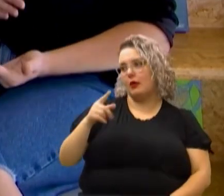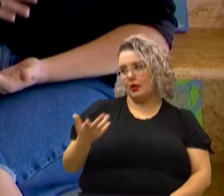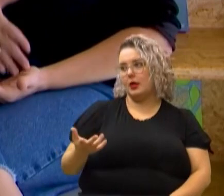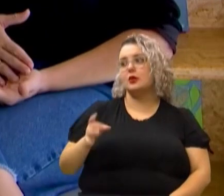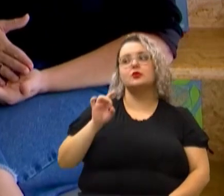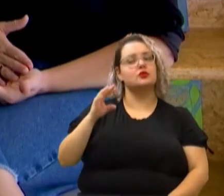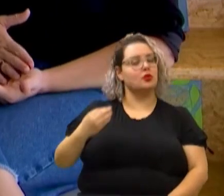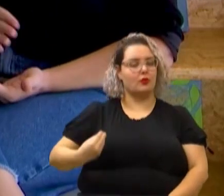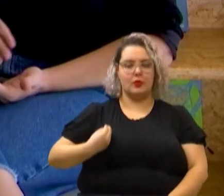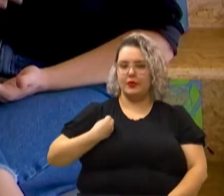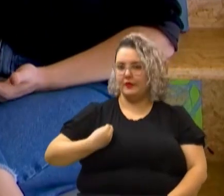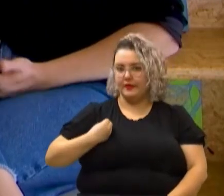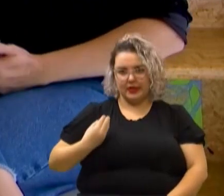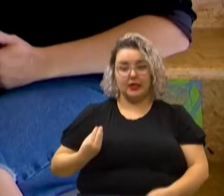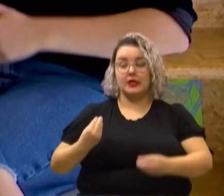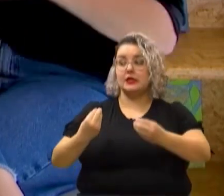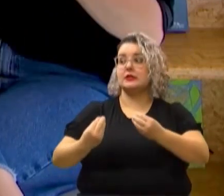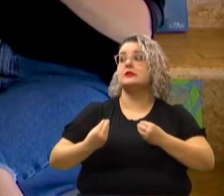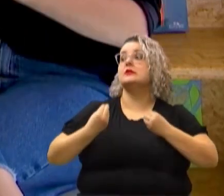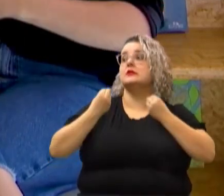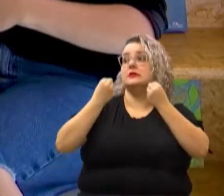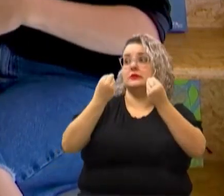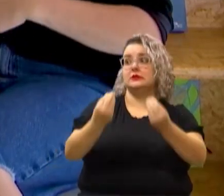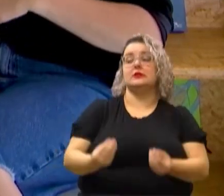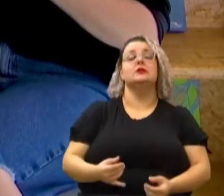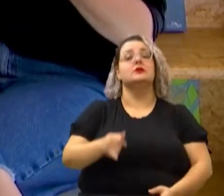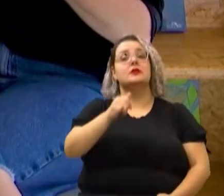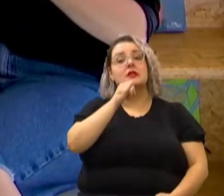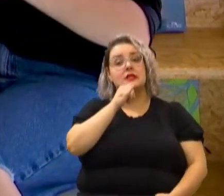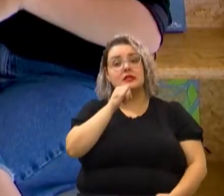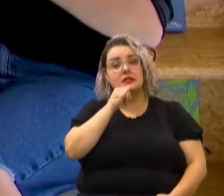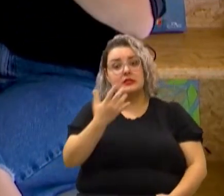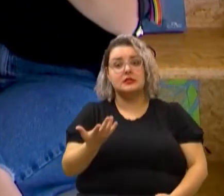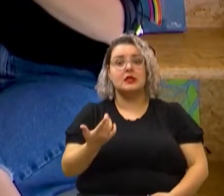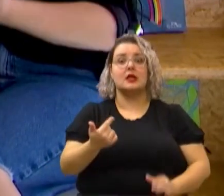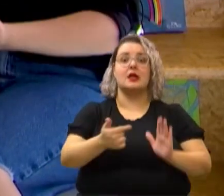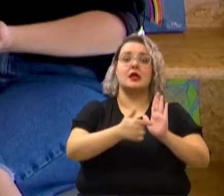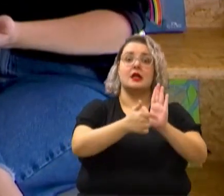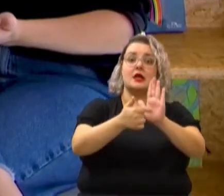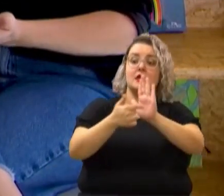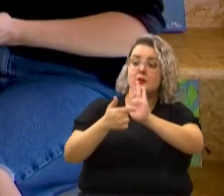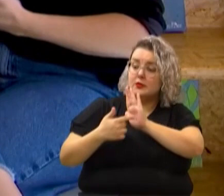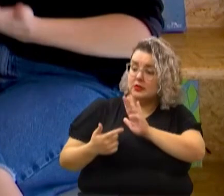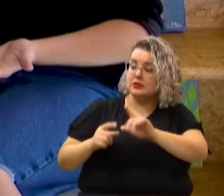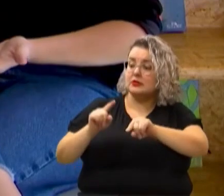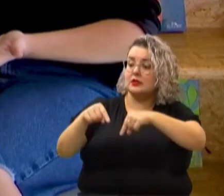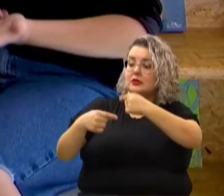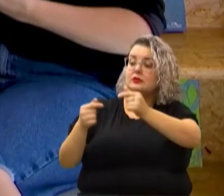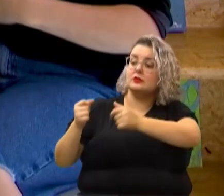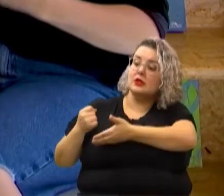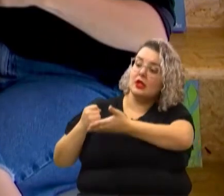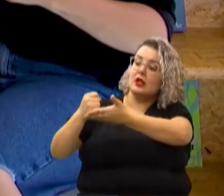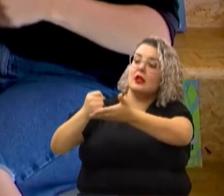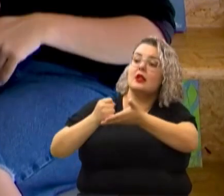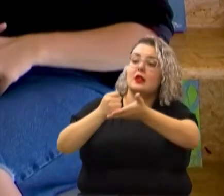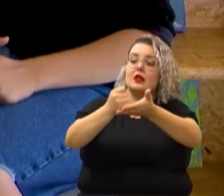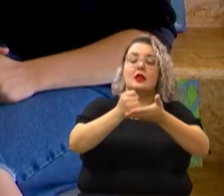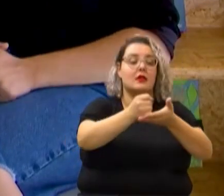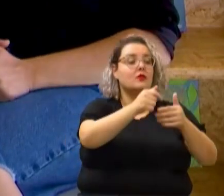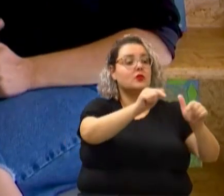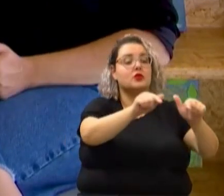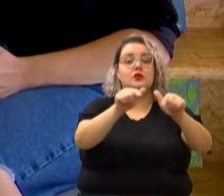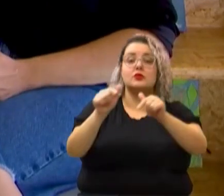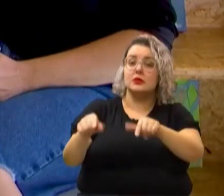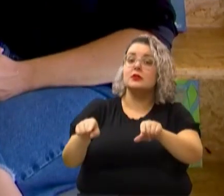e só vivenciando e dando exemplos e levando para esses outros lugares é que a gente